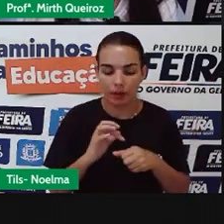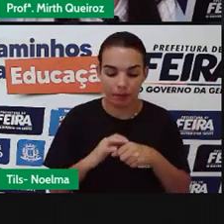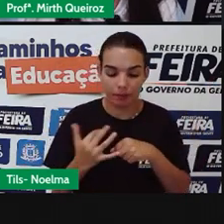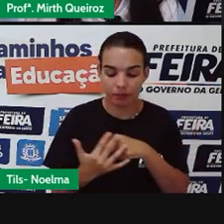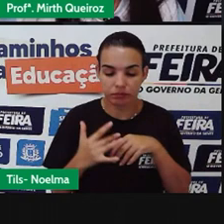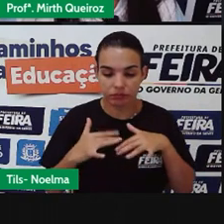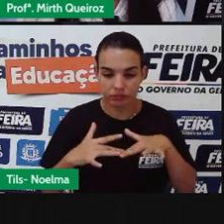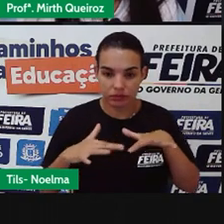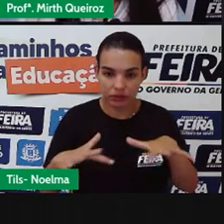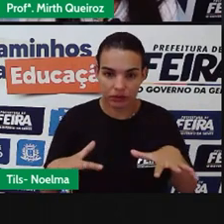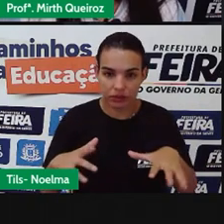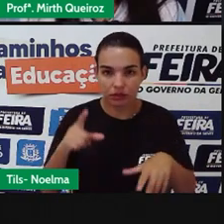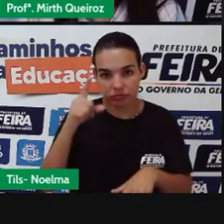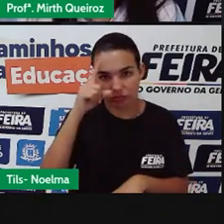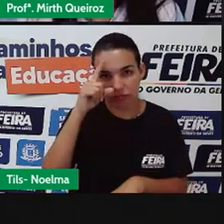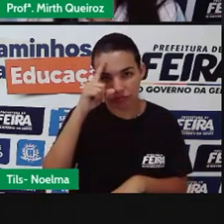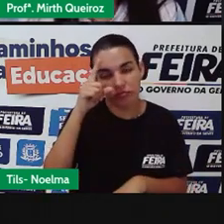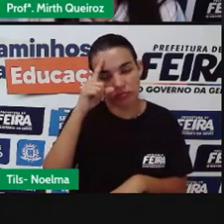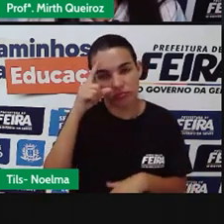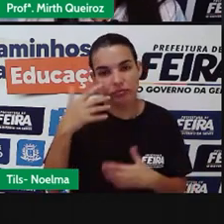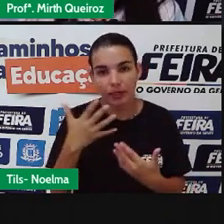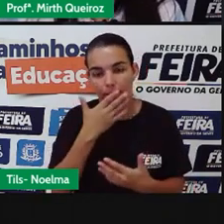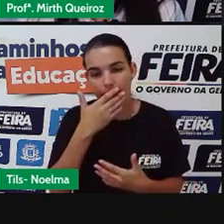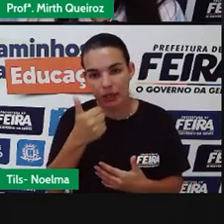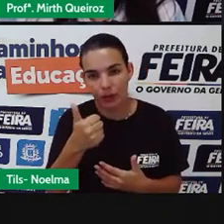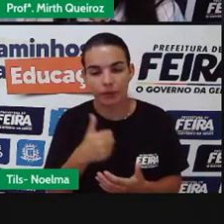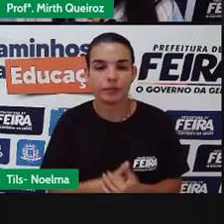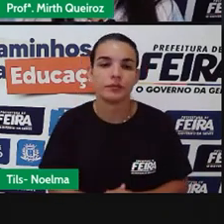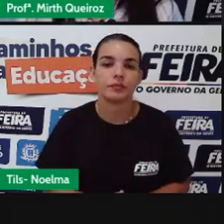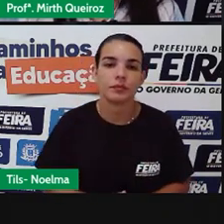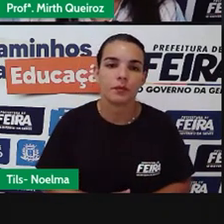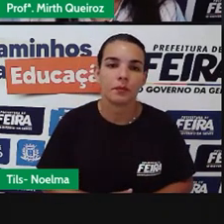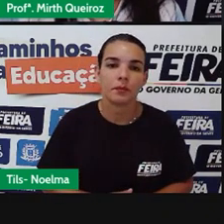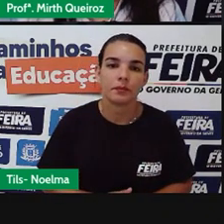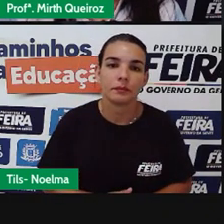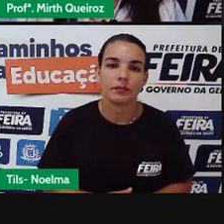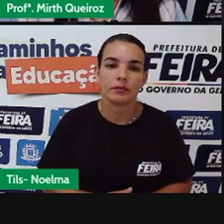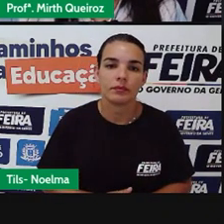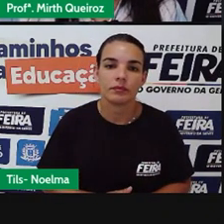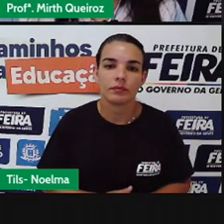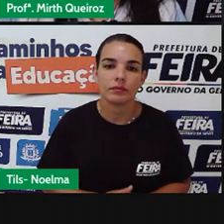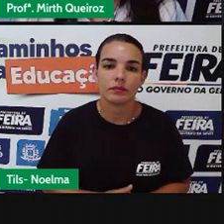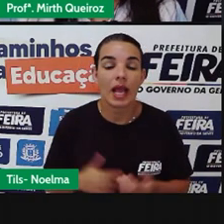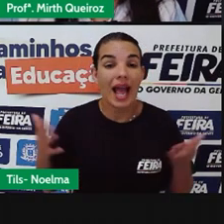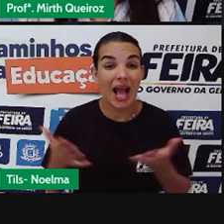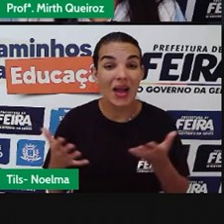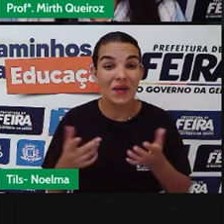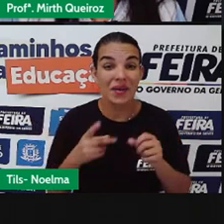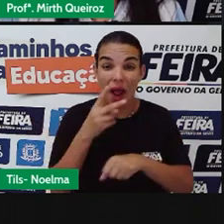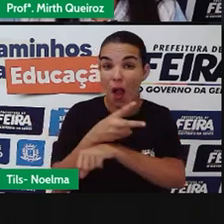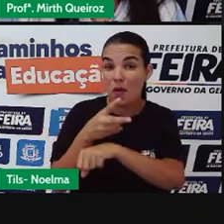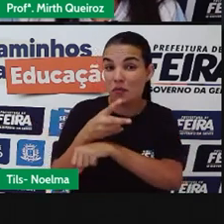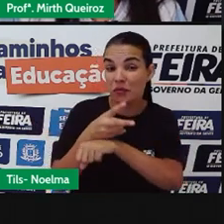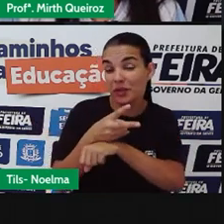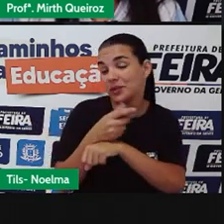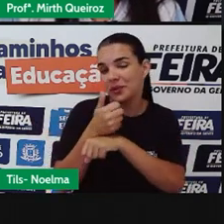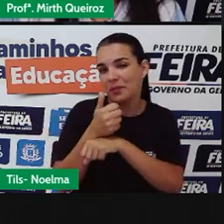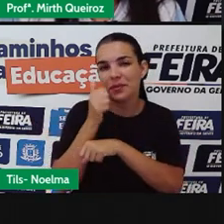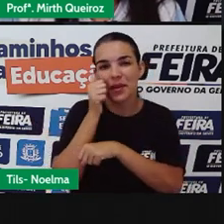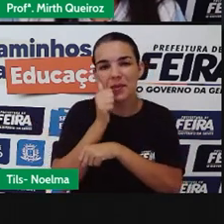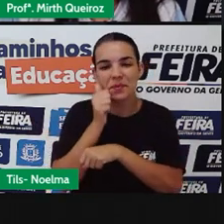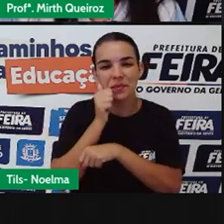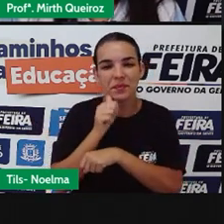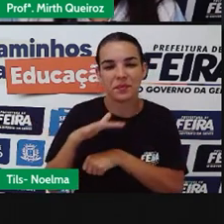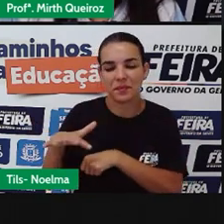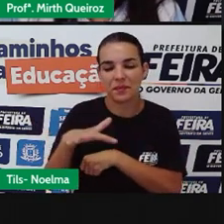D um diário né e até trouxe aqui para vocês um vídeo